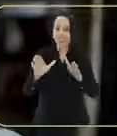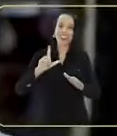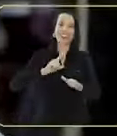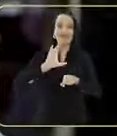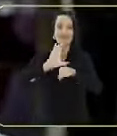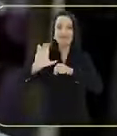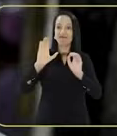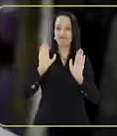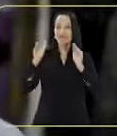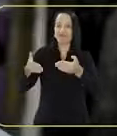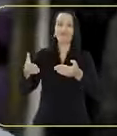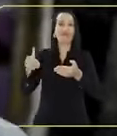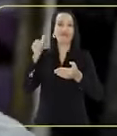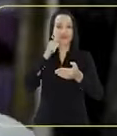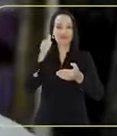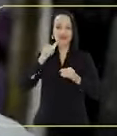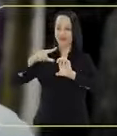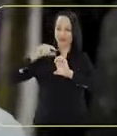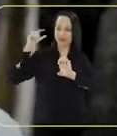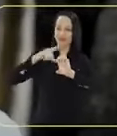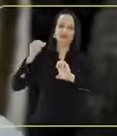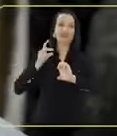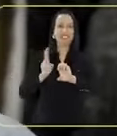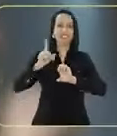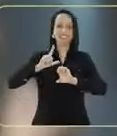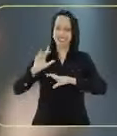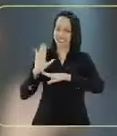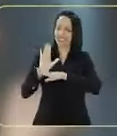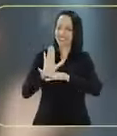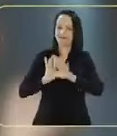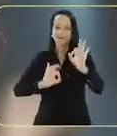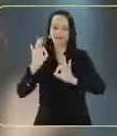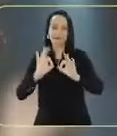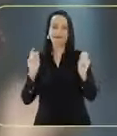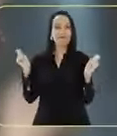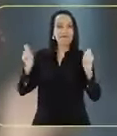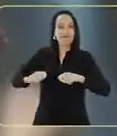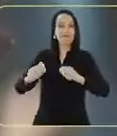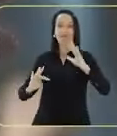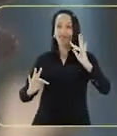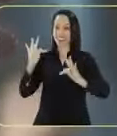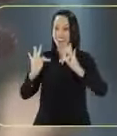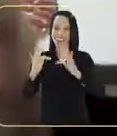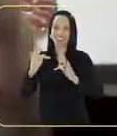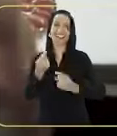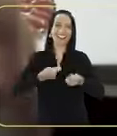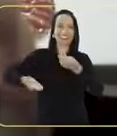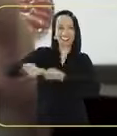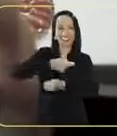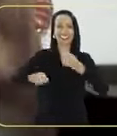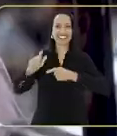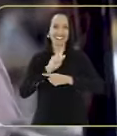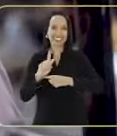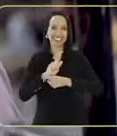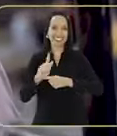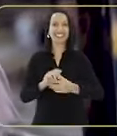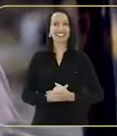abrir linhas de crédito específicas para as mulheres empreendedoras, sempre com a ajuda de programas de capacitação técnica e de